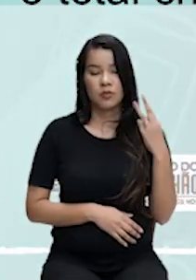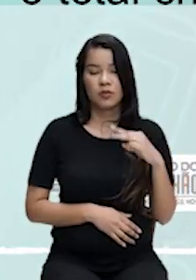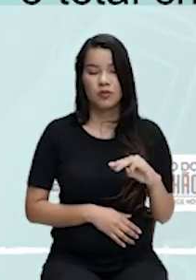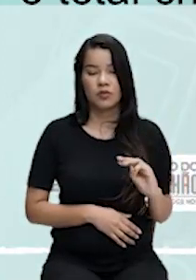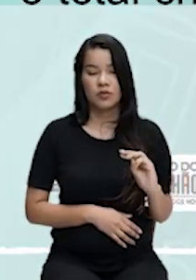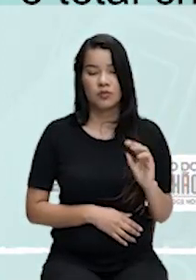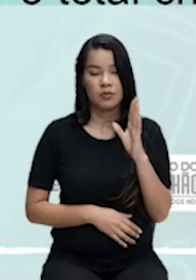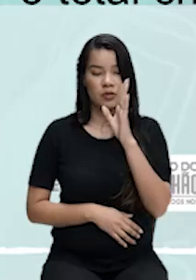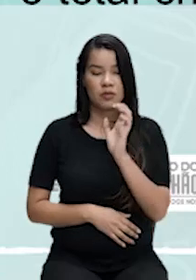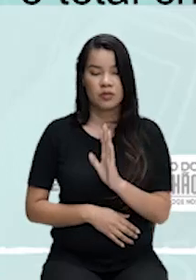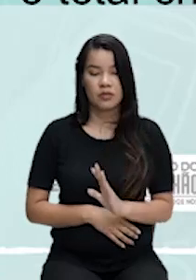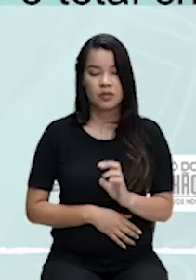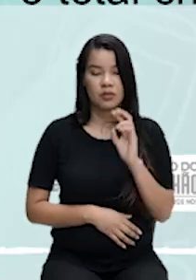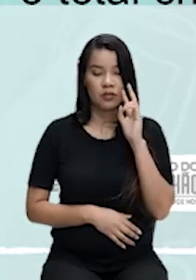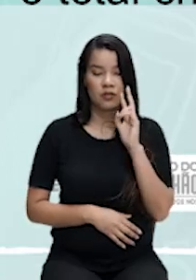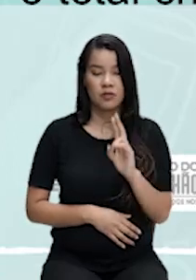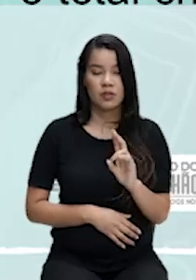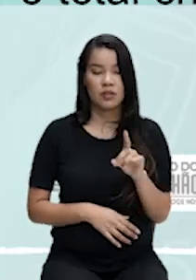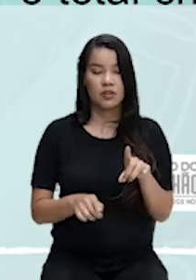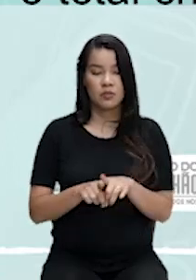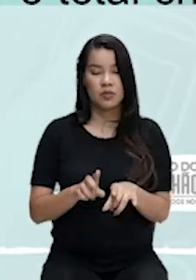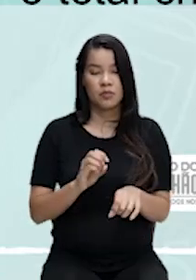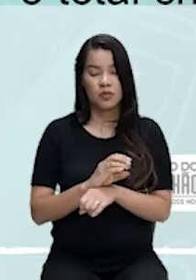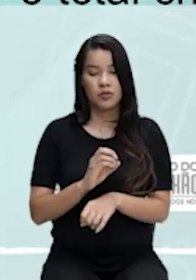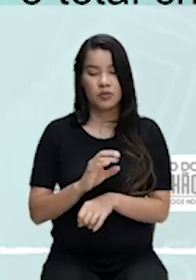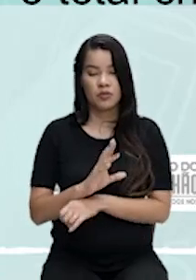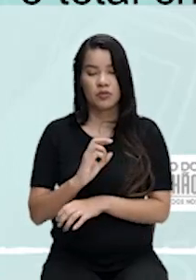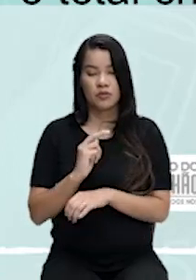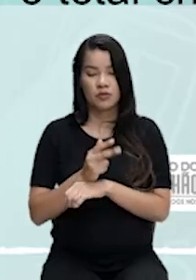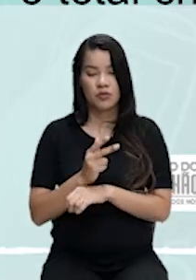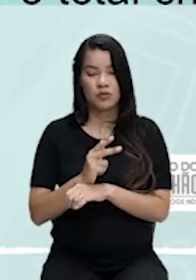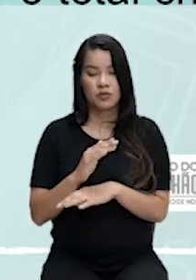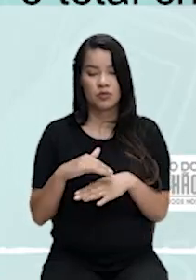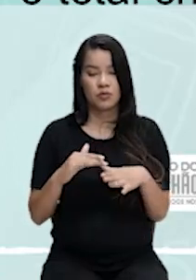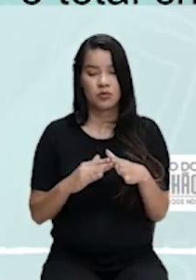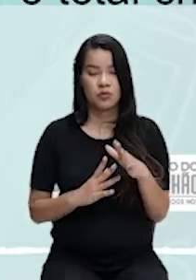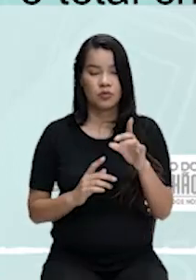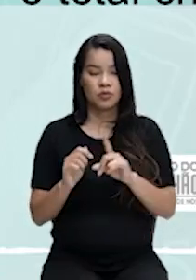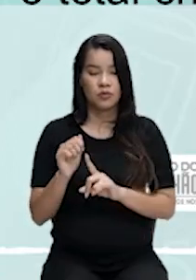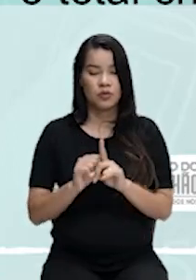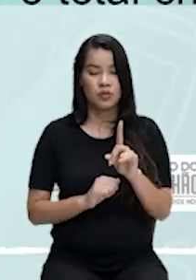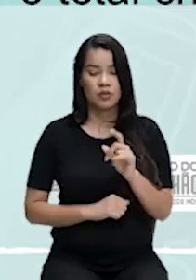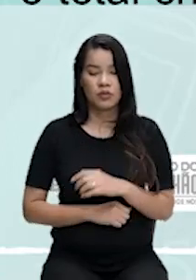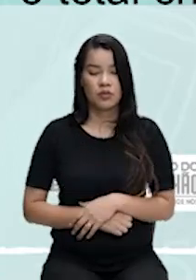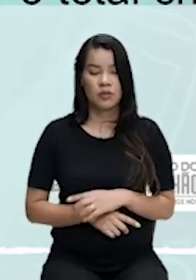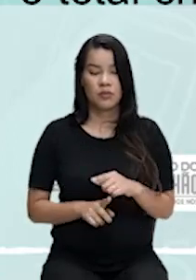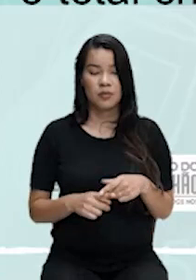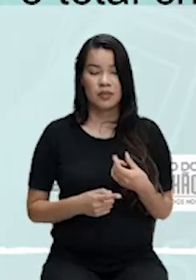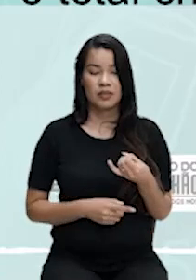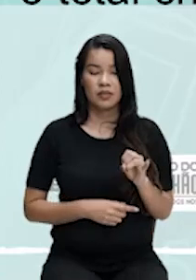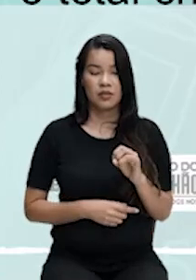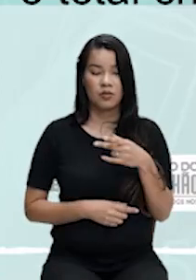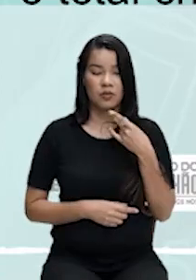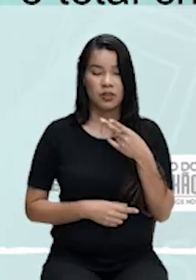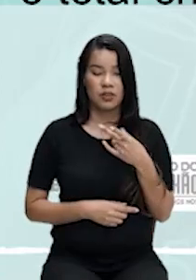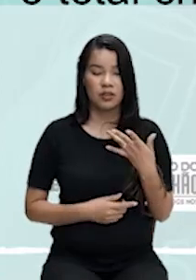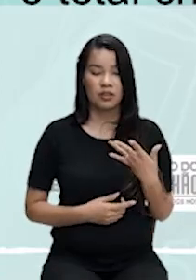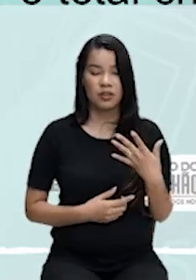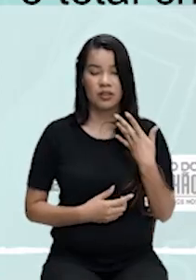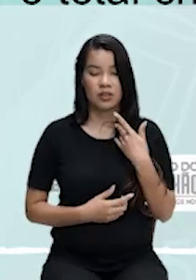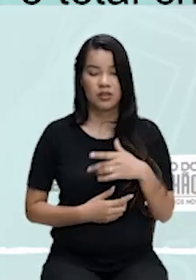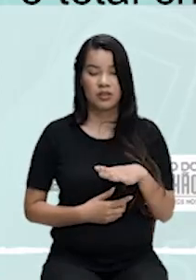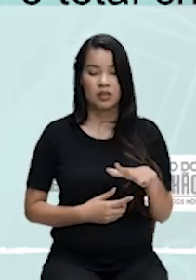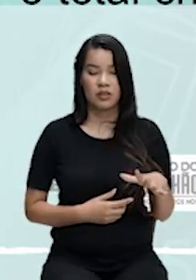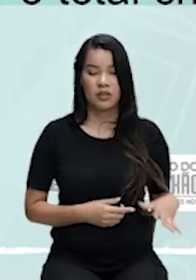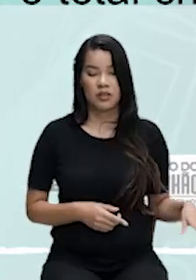e postando vídeo todos os meses, ficando em segundo lugar no ranking. Só que se contar a criançada e os vovôs ali,